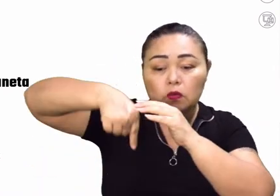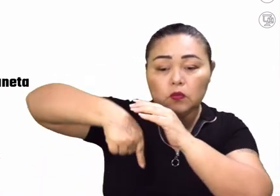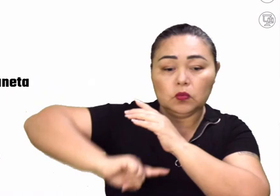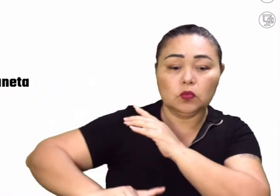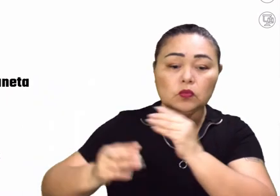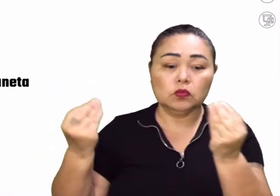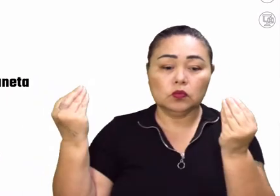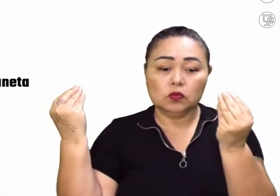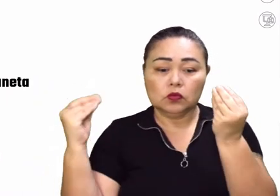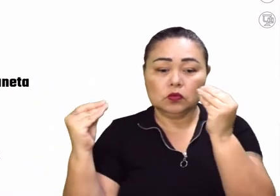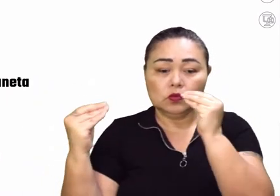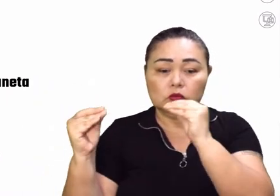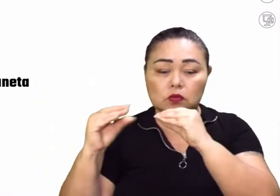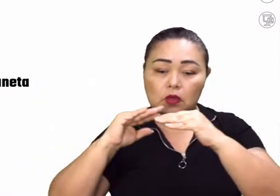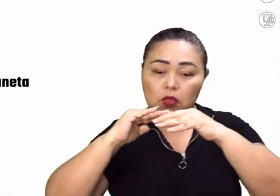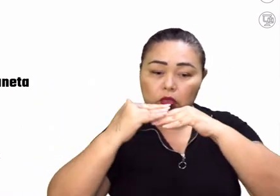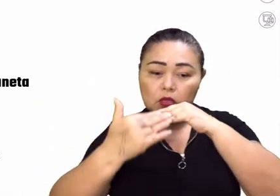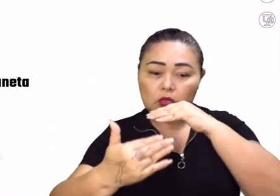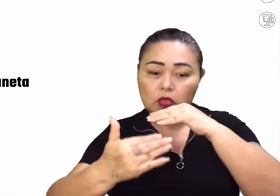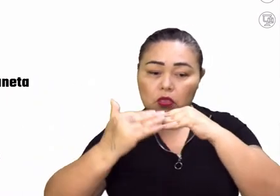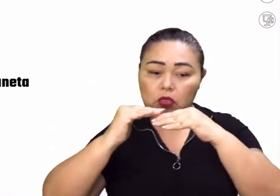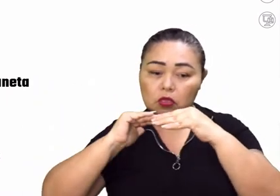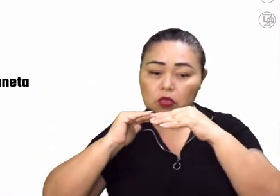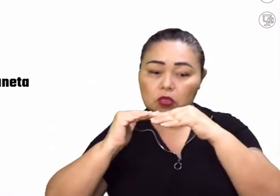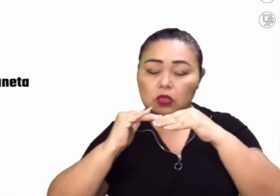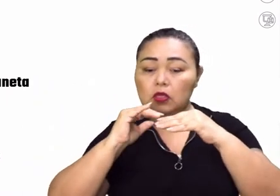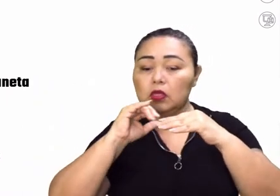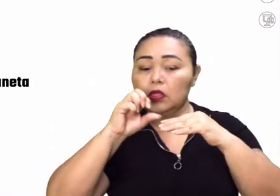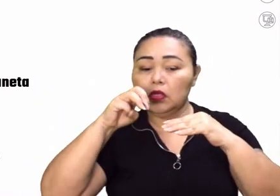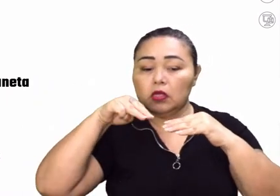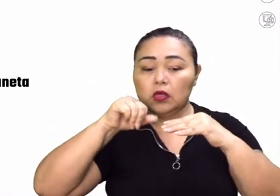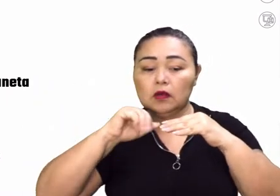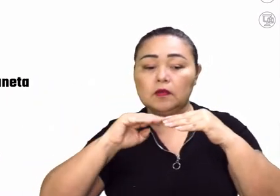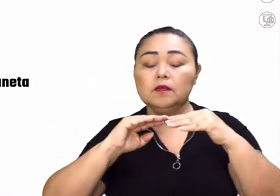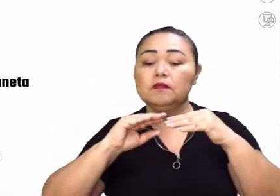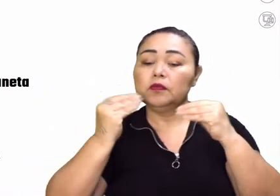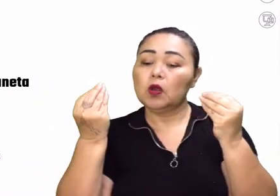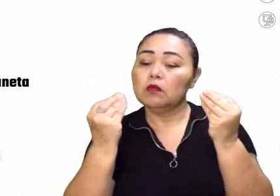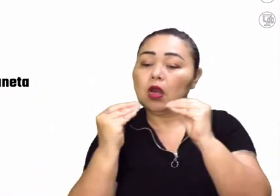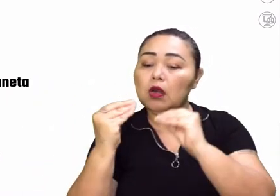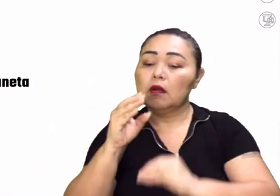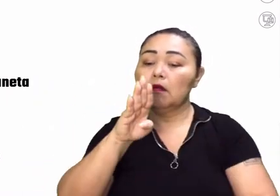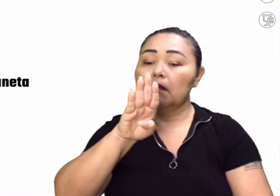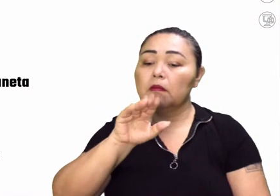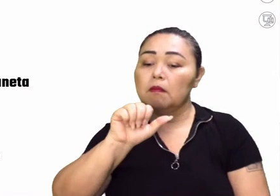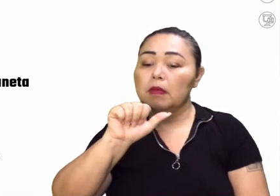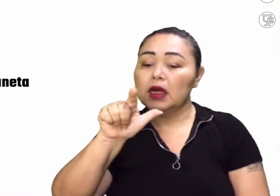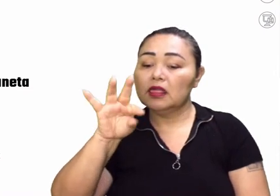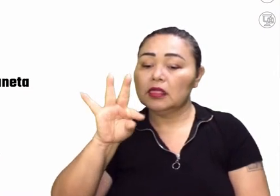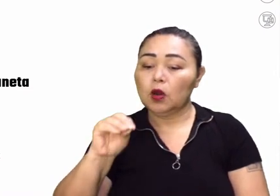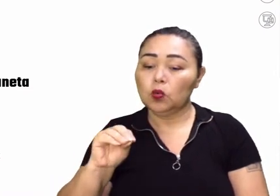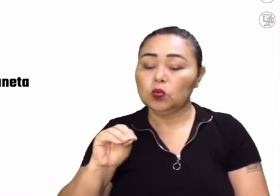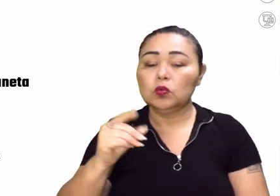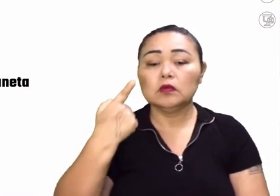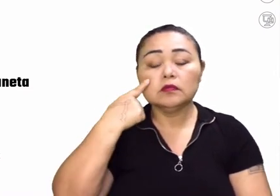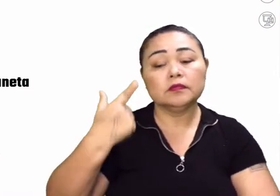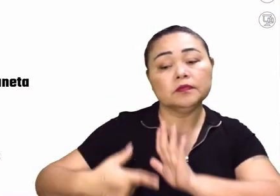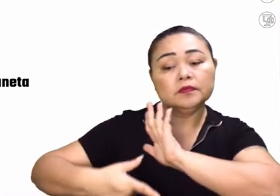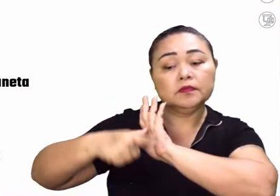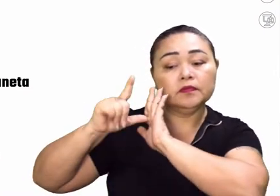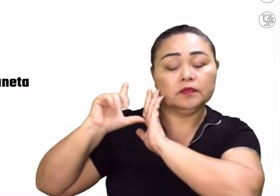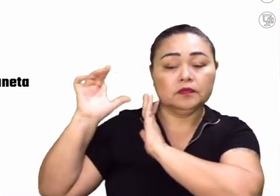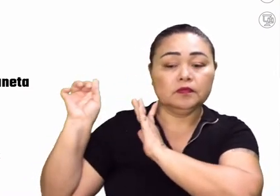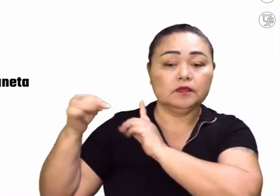magnesianos por cima composição basal exatamente então a gente anteriormente não mostrando para vocês